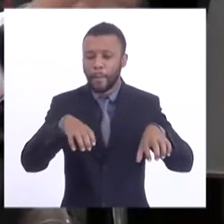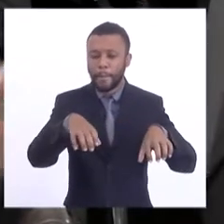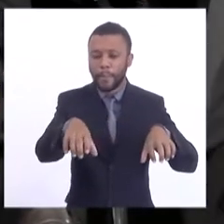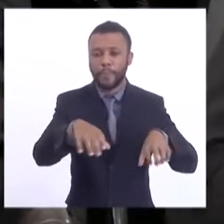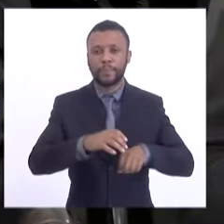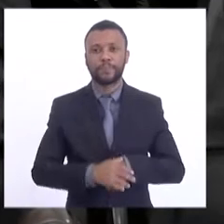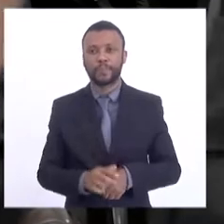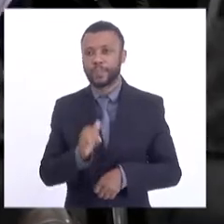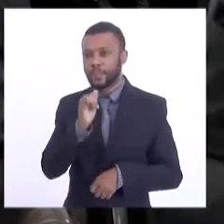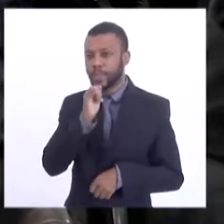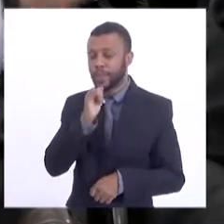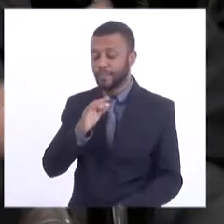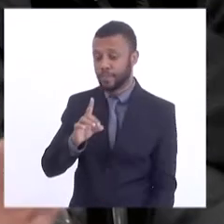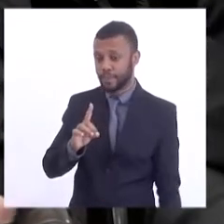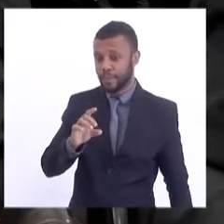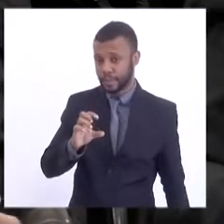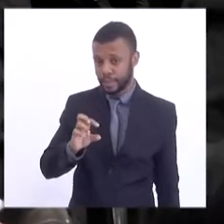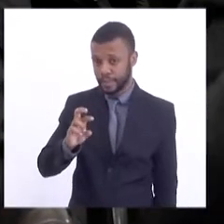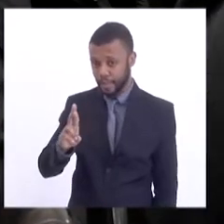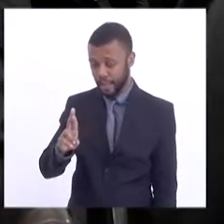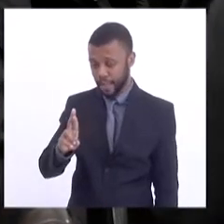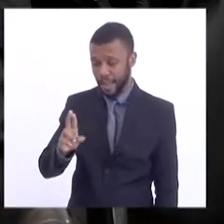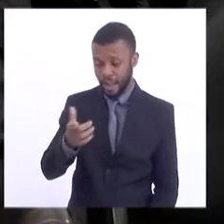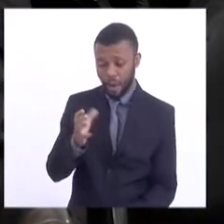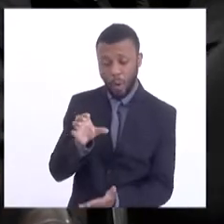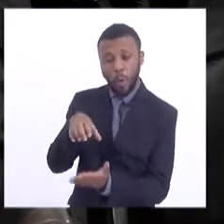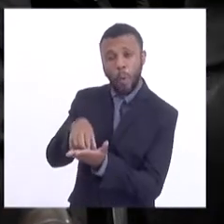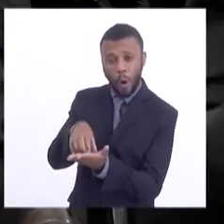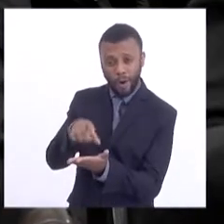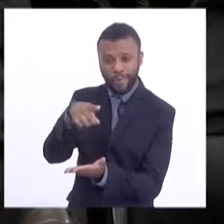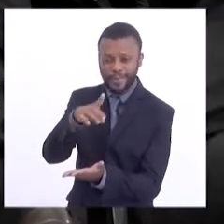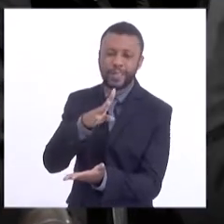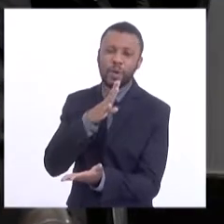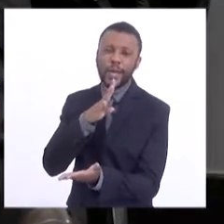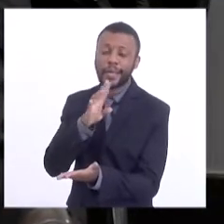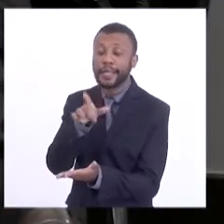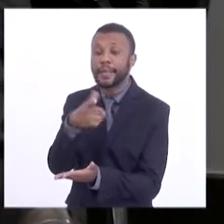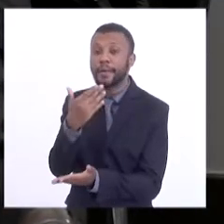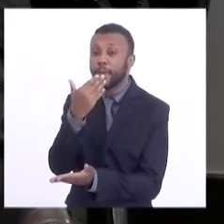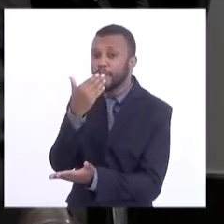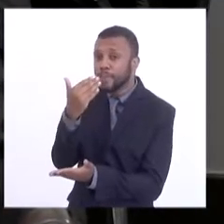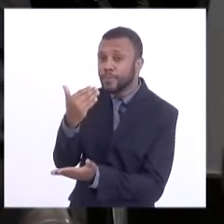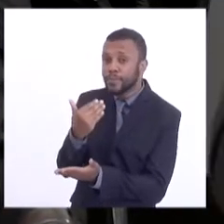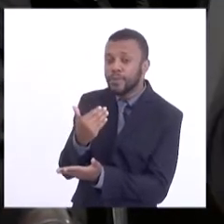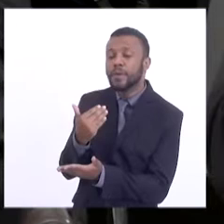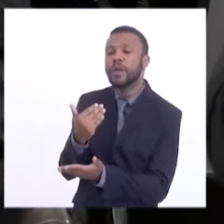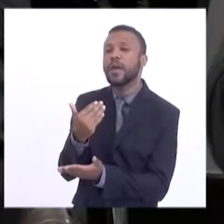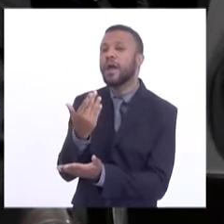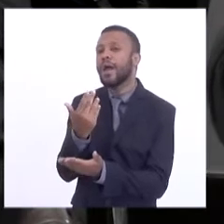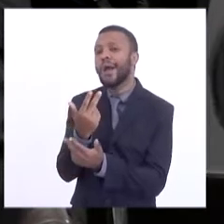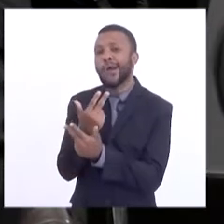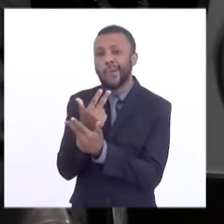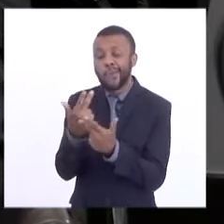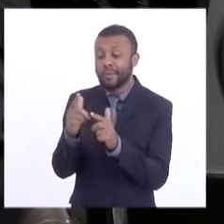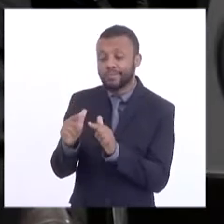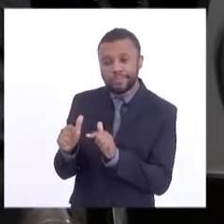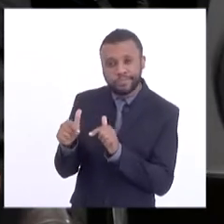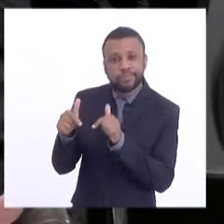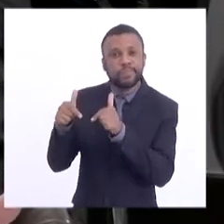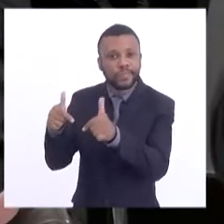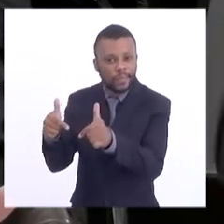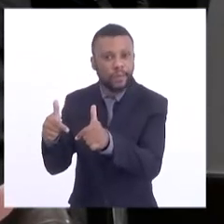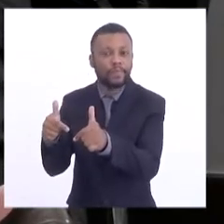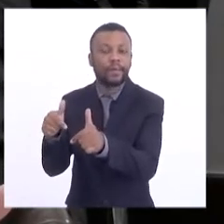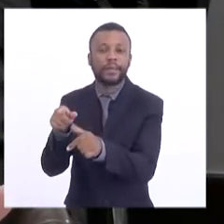atendimento por exemplo der alguma pessoa conhece ele vai vai fazer uma determinada a e determinado iniciativa